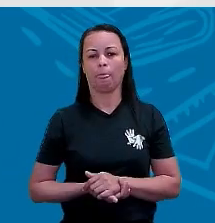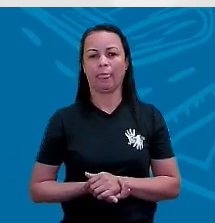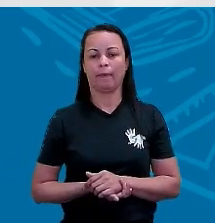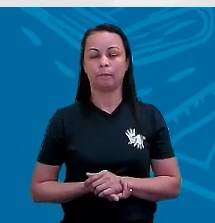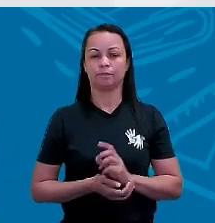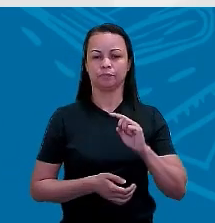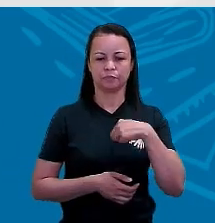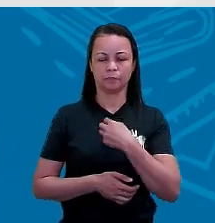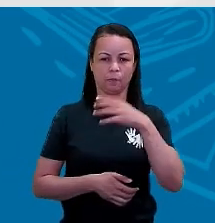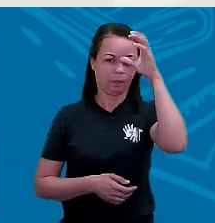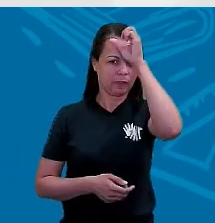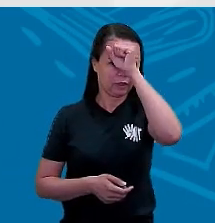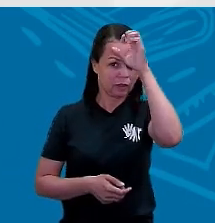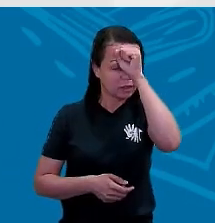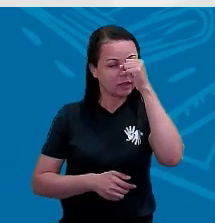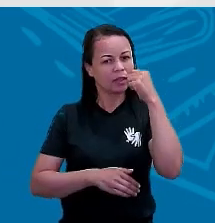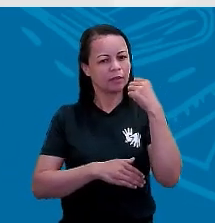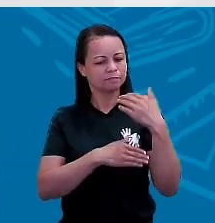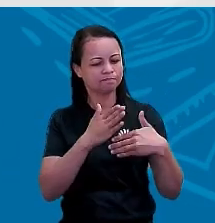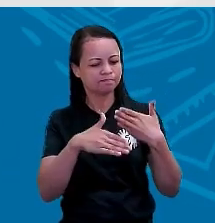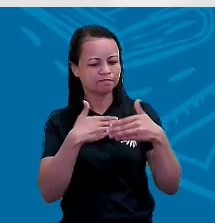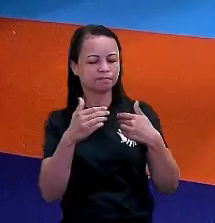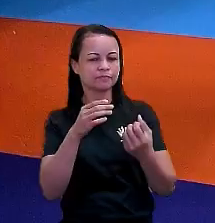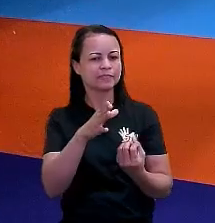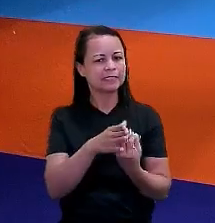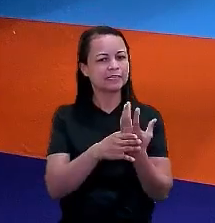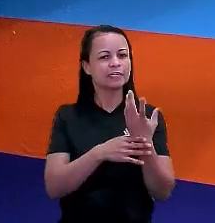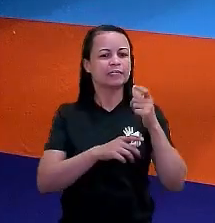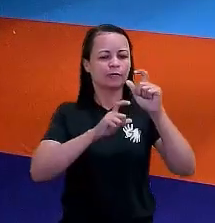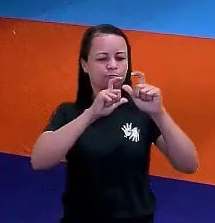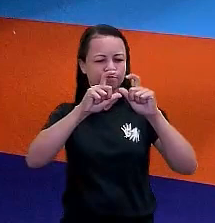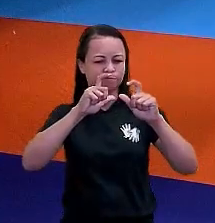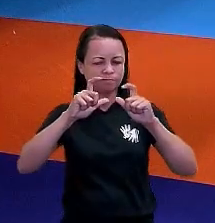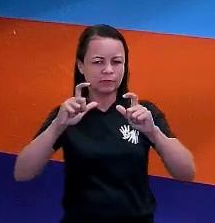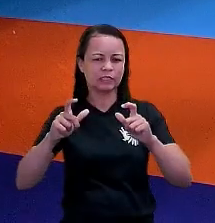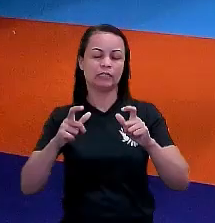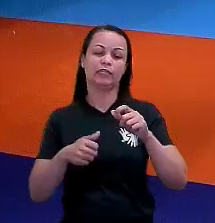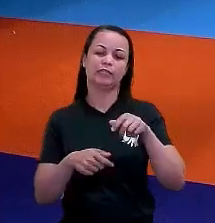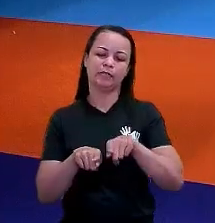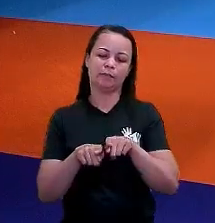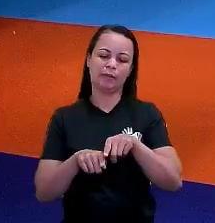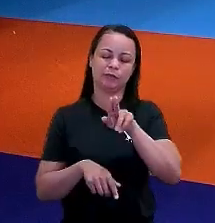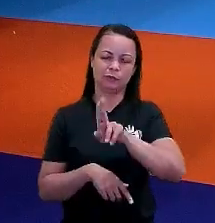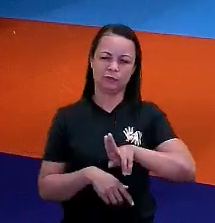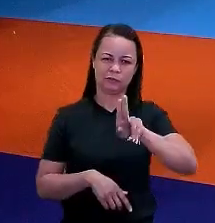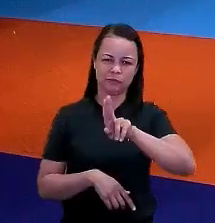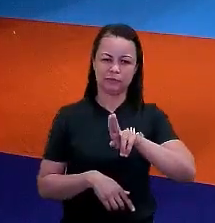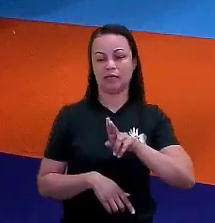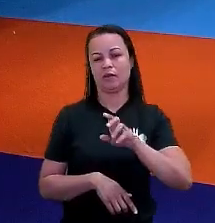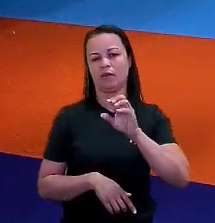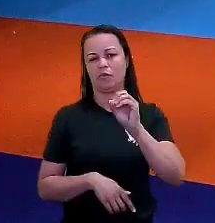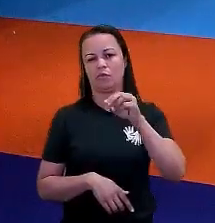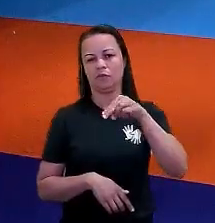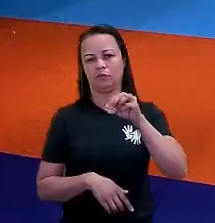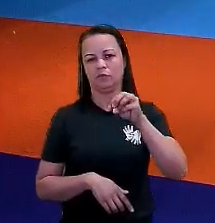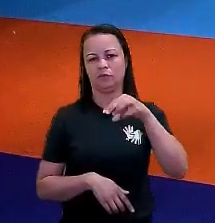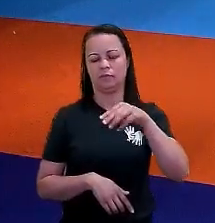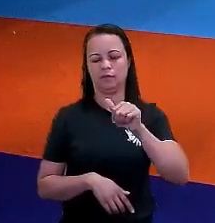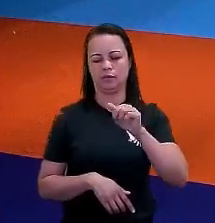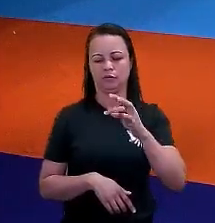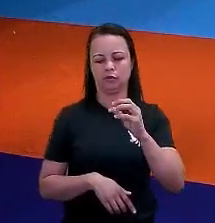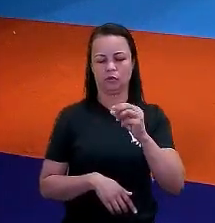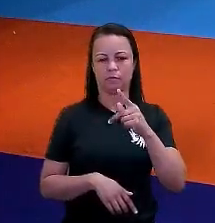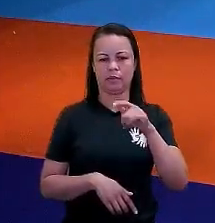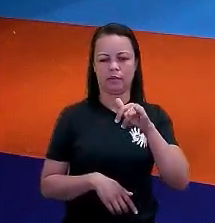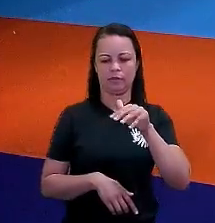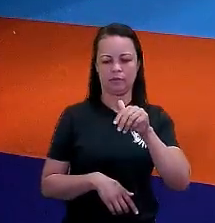gente aprende a desenvolver, a construir tirinhas e também a gente aprende a usar as onomatopeias também,